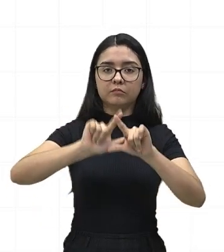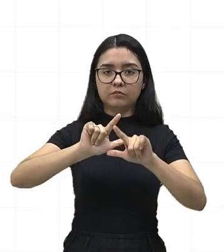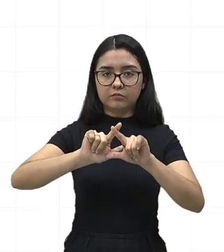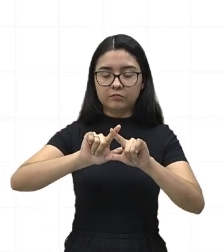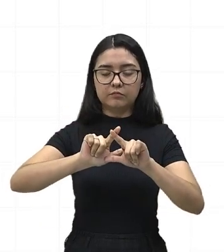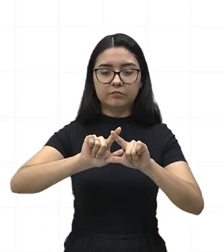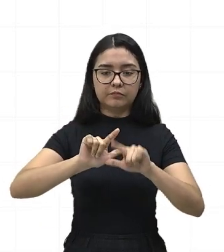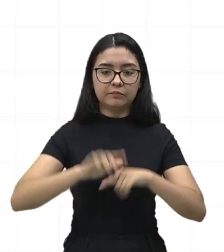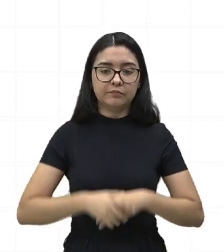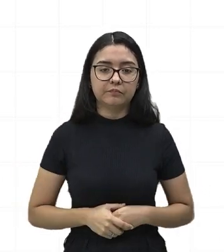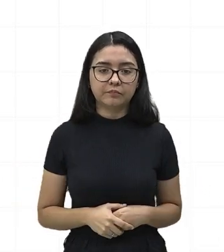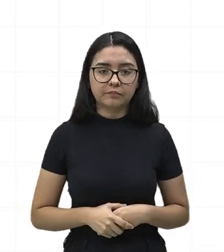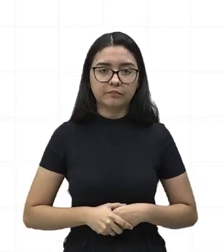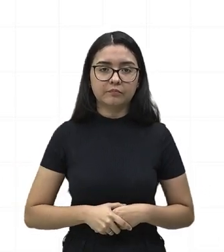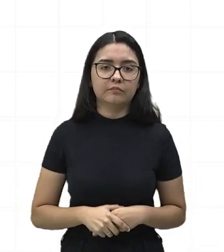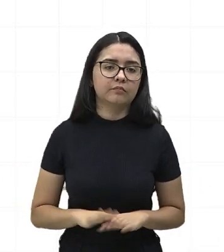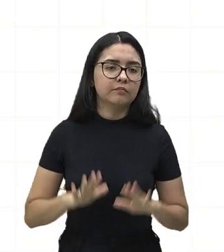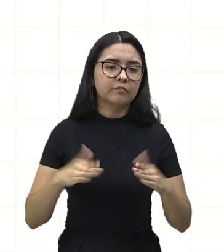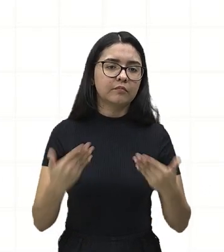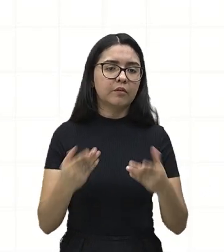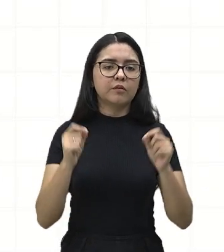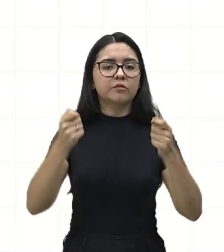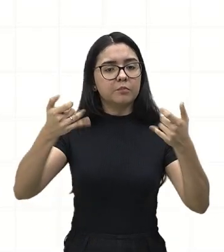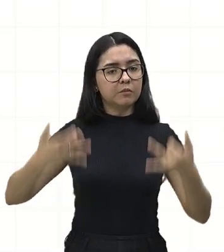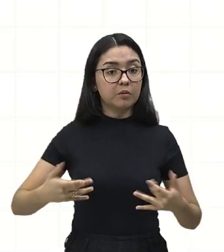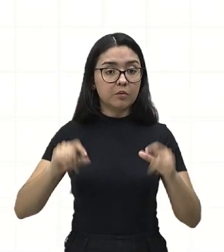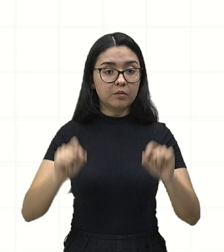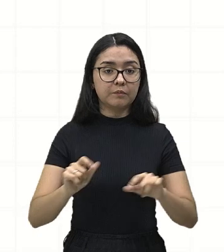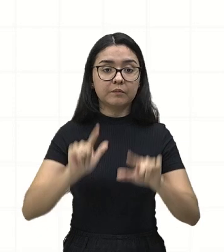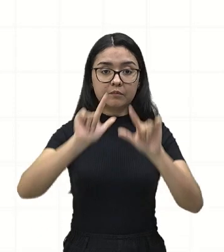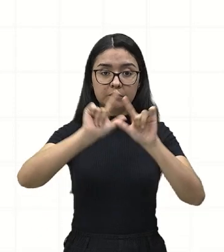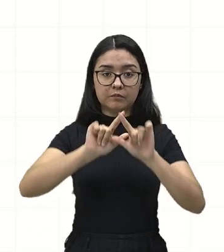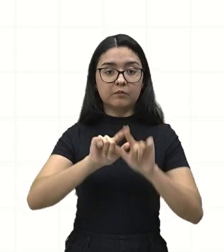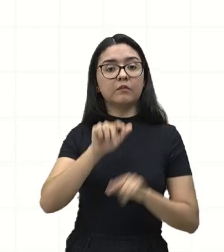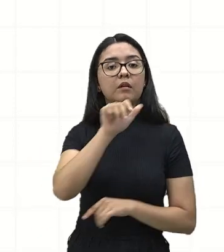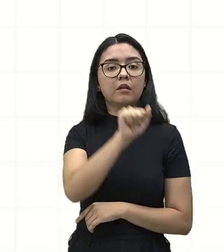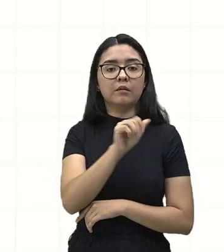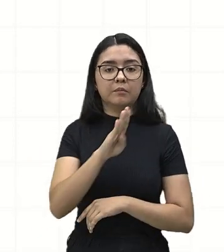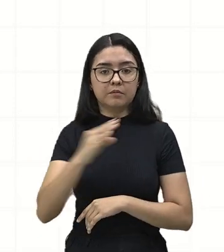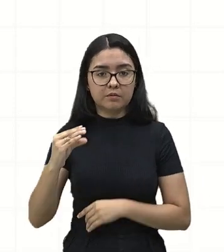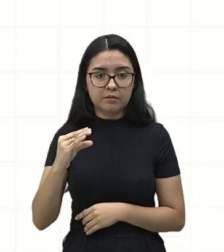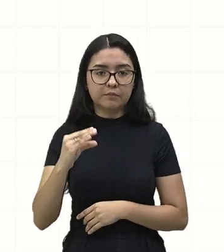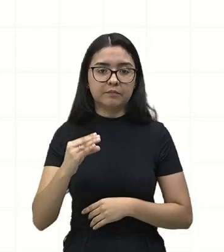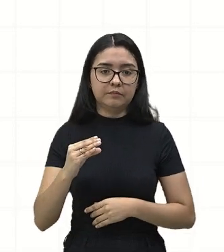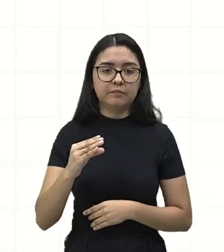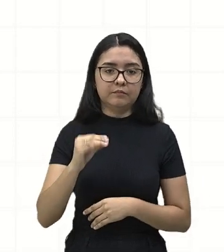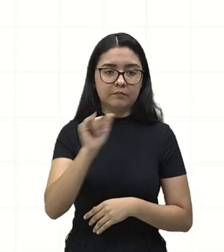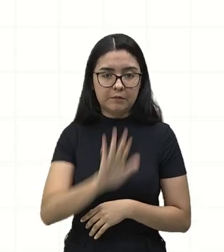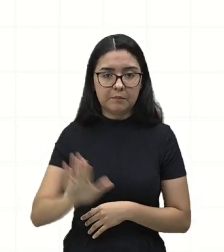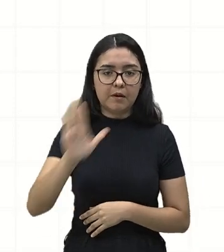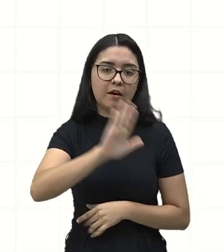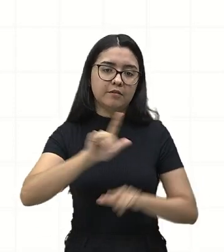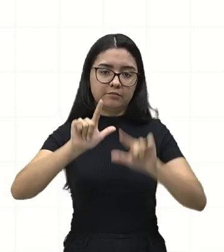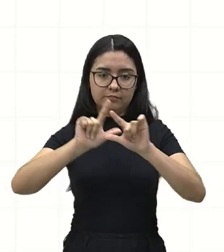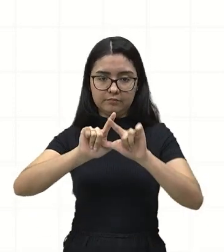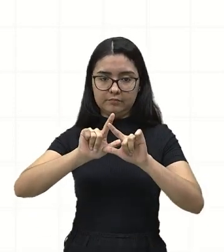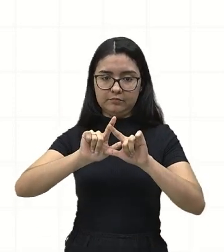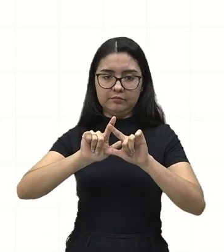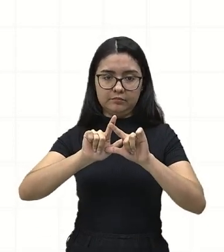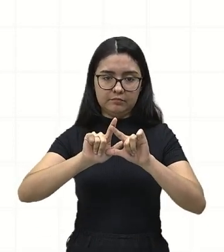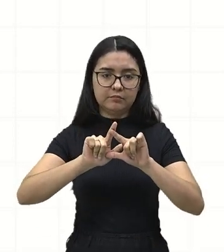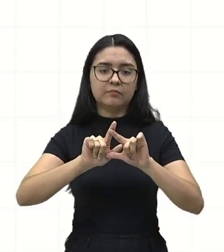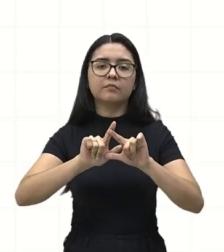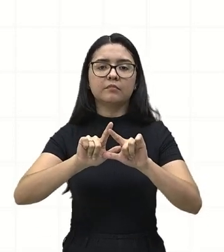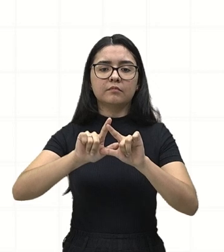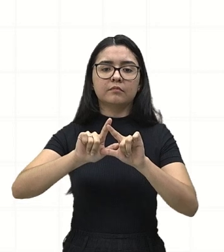Tales nos triângulos. O que é que diz? No triângulo ABC da figura, traçamos uma